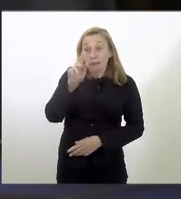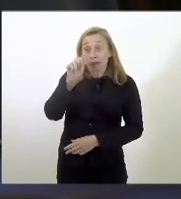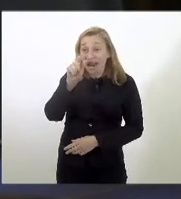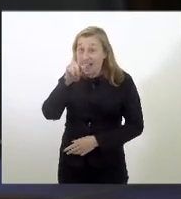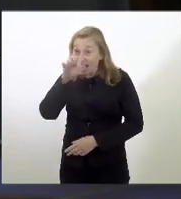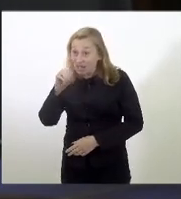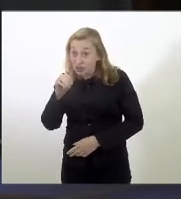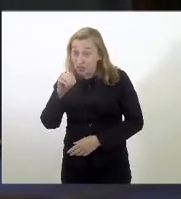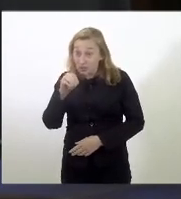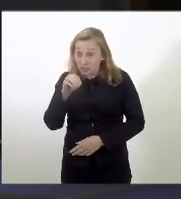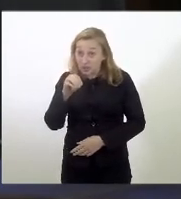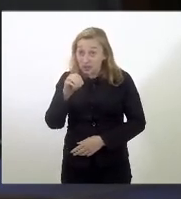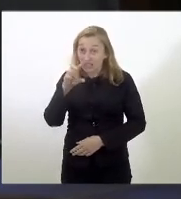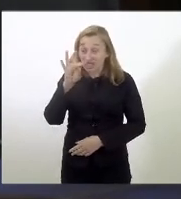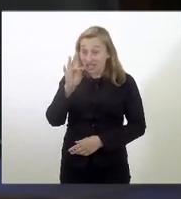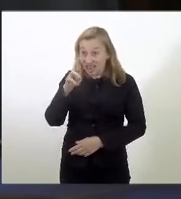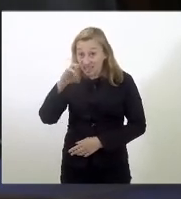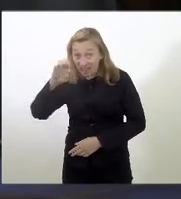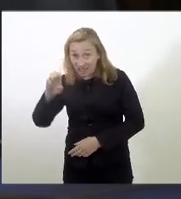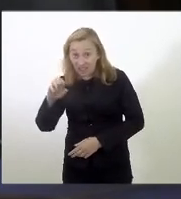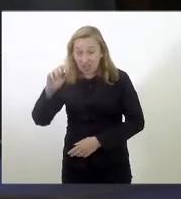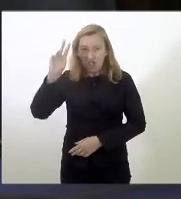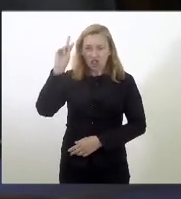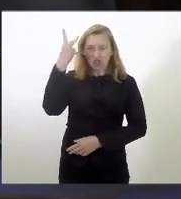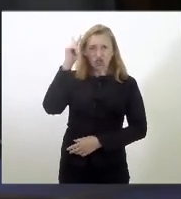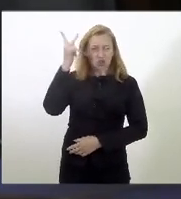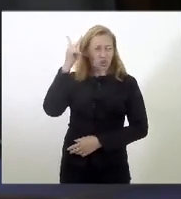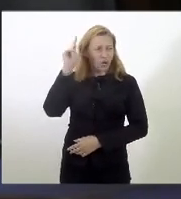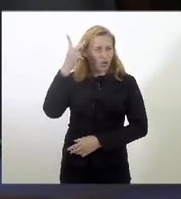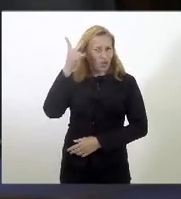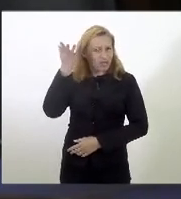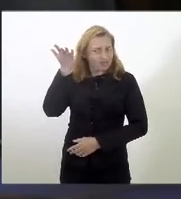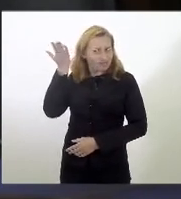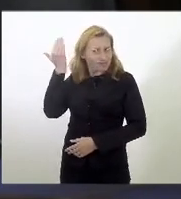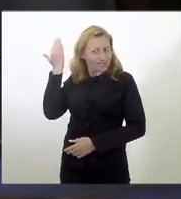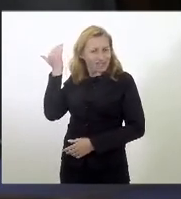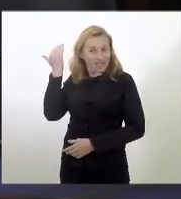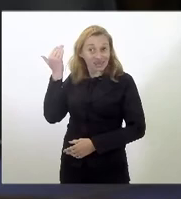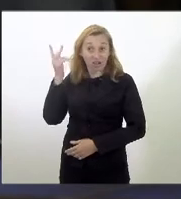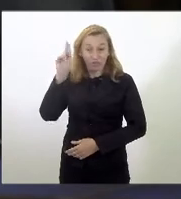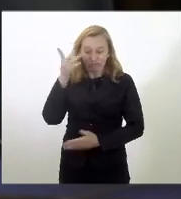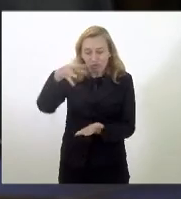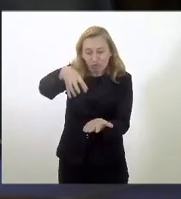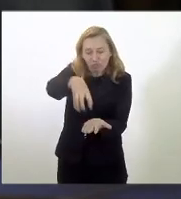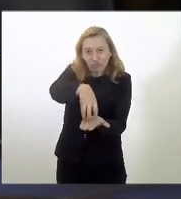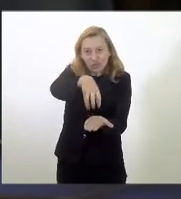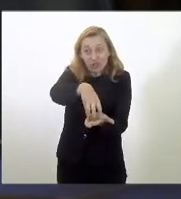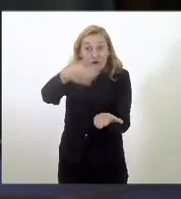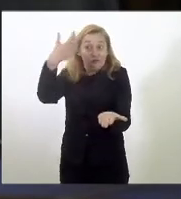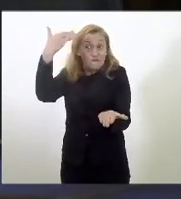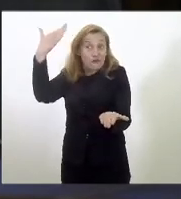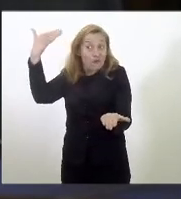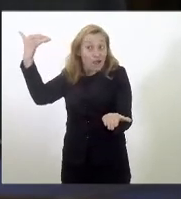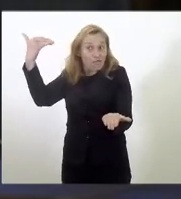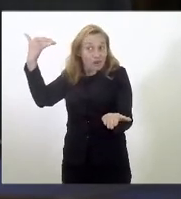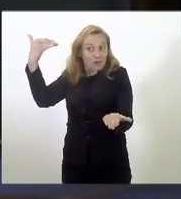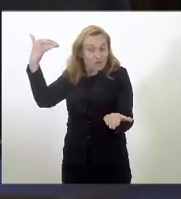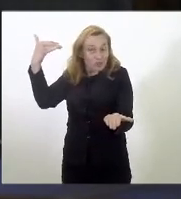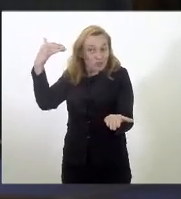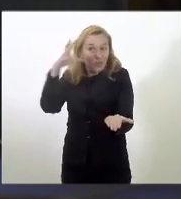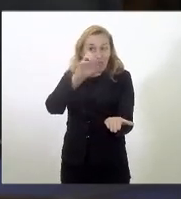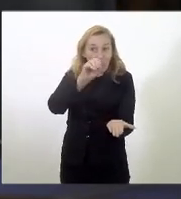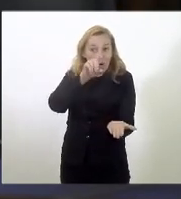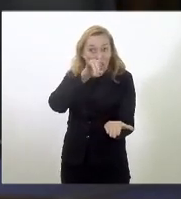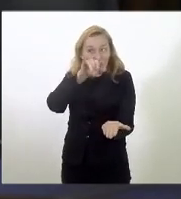que conta a história do Brasil. O centro do Rio de Janeiro é o centro do Império, é o centro do Brasil Colônia, é o centro do Império, é o